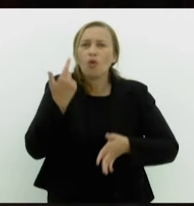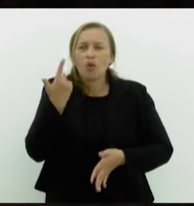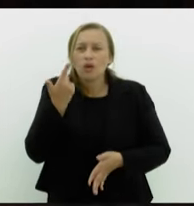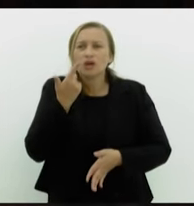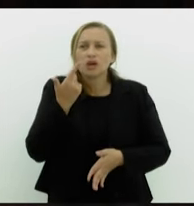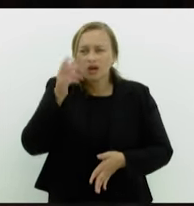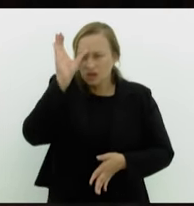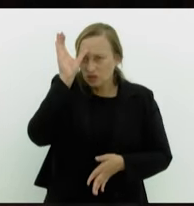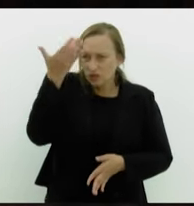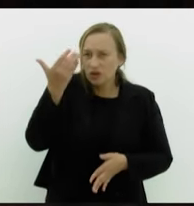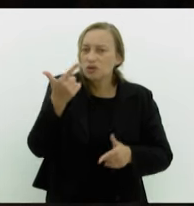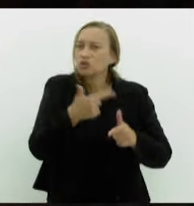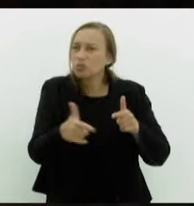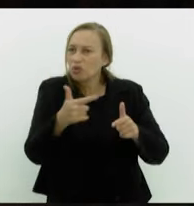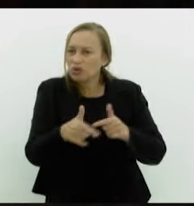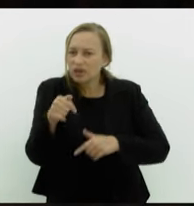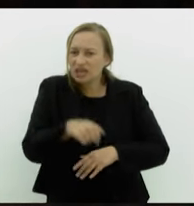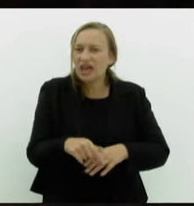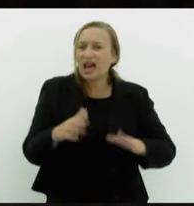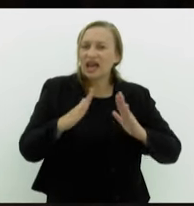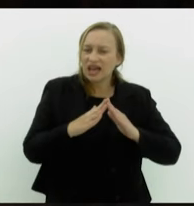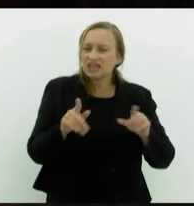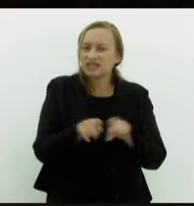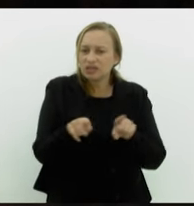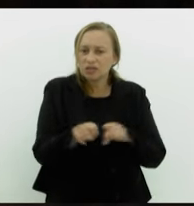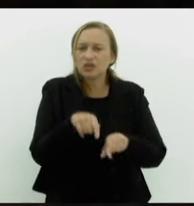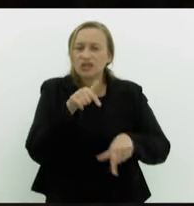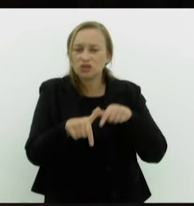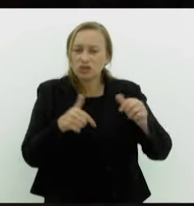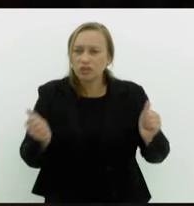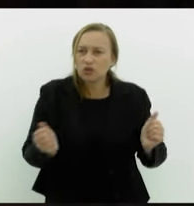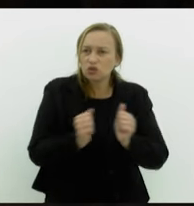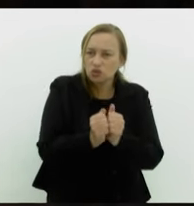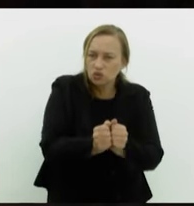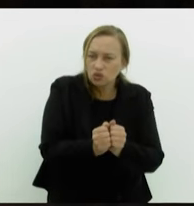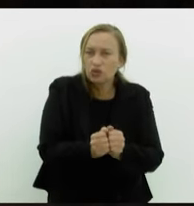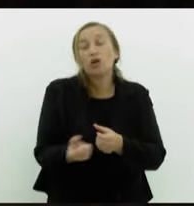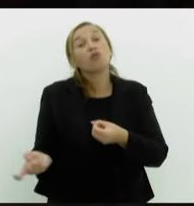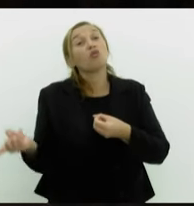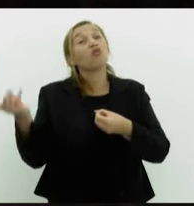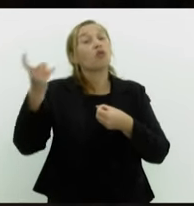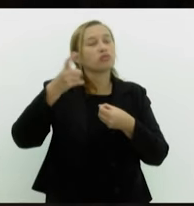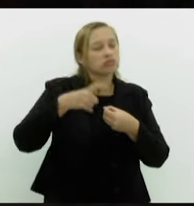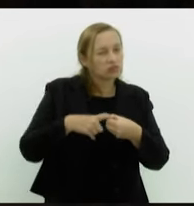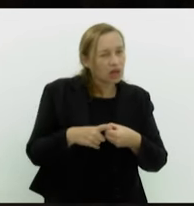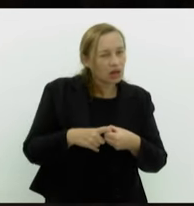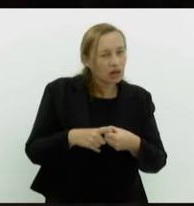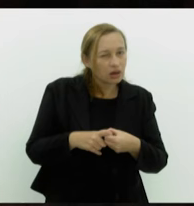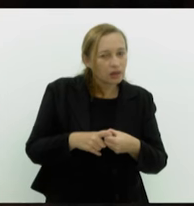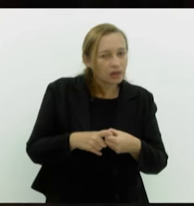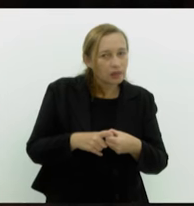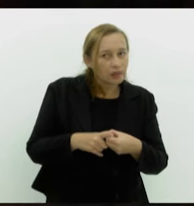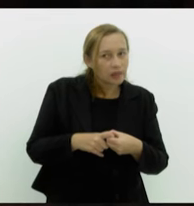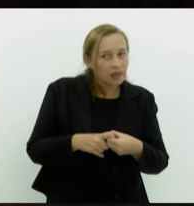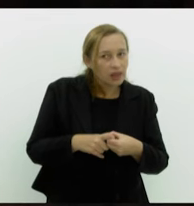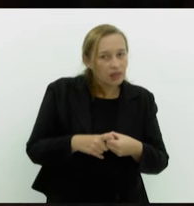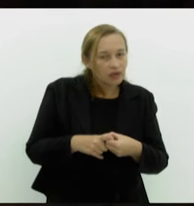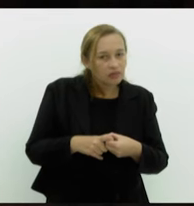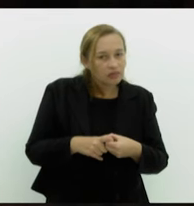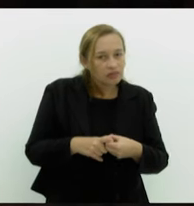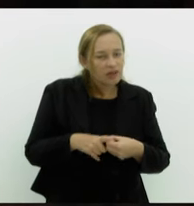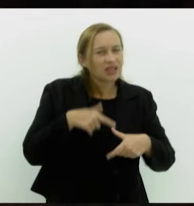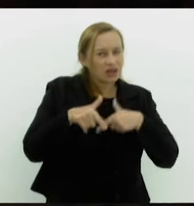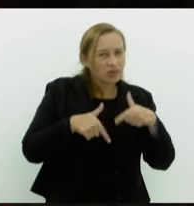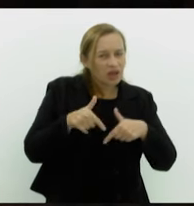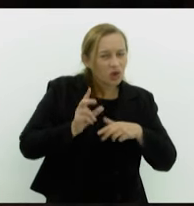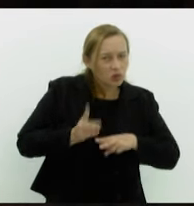os problemas aqui. A Casa também está trabalhando junto. Vamos voltar, vamos botar o trem no trilho, para